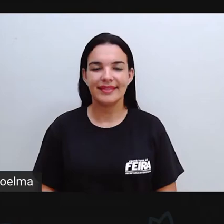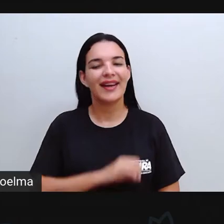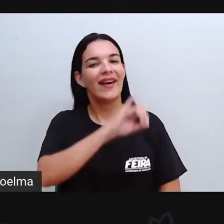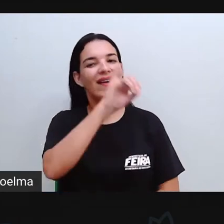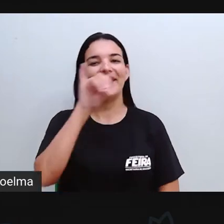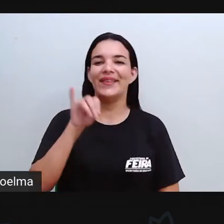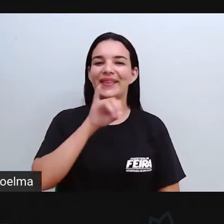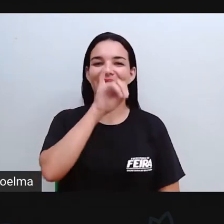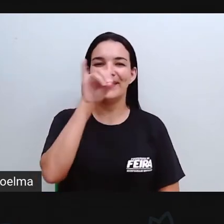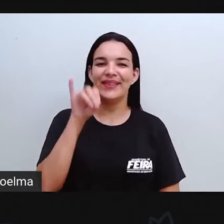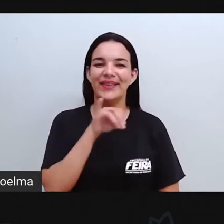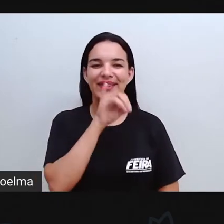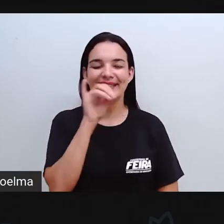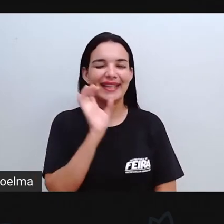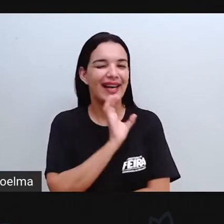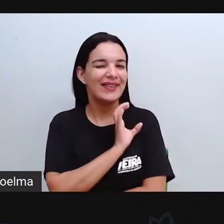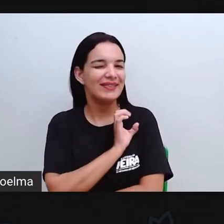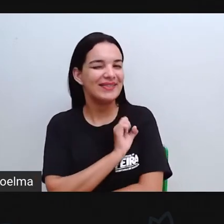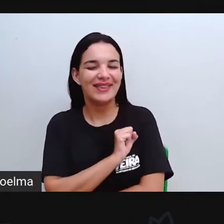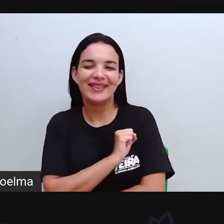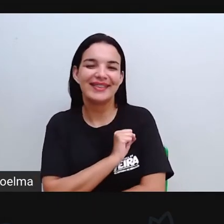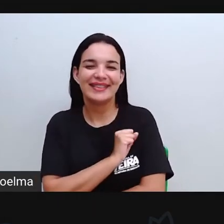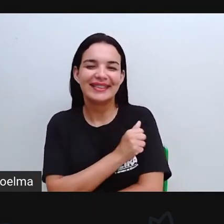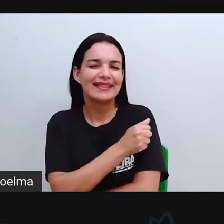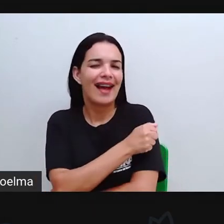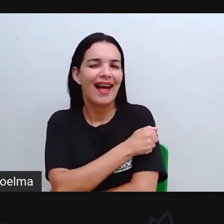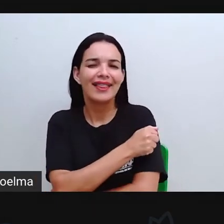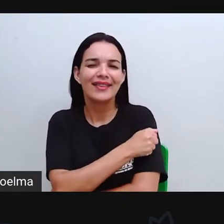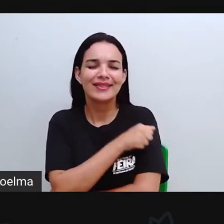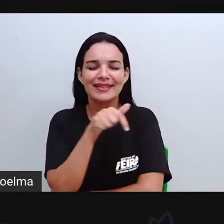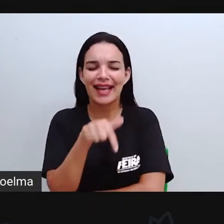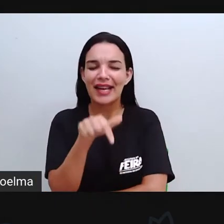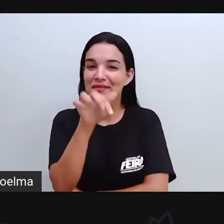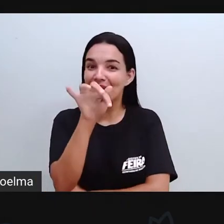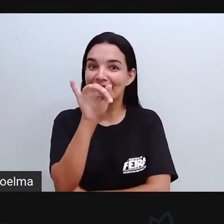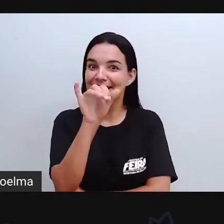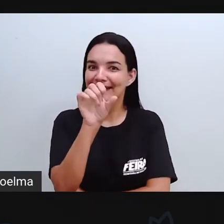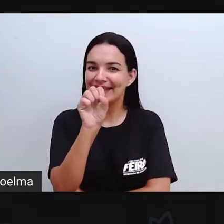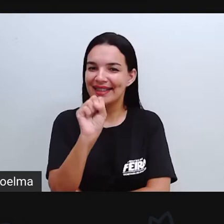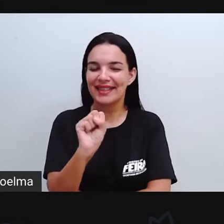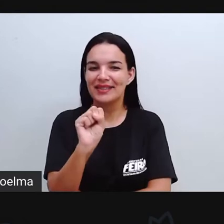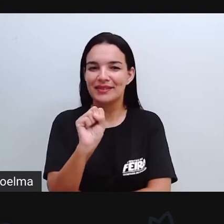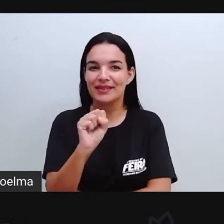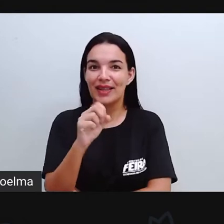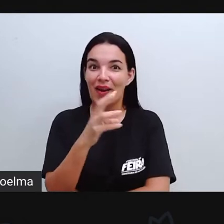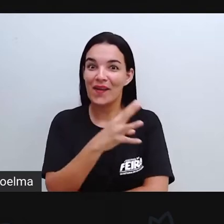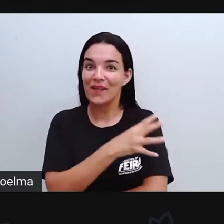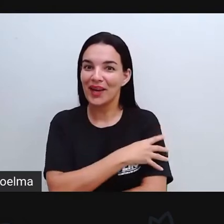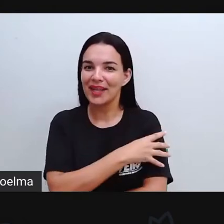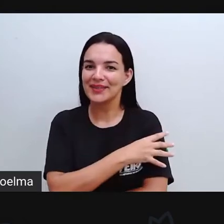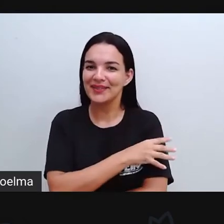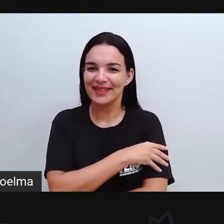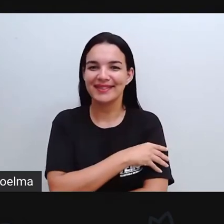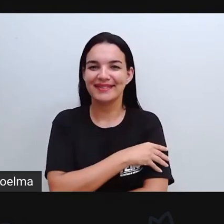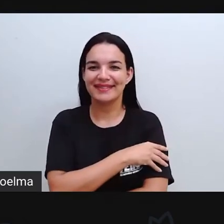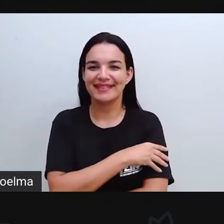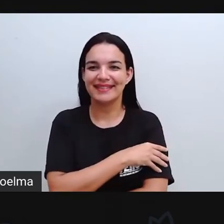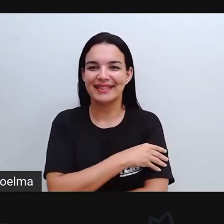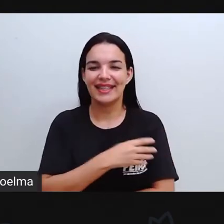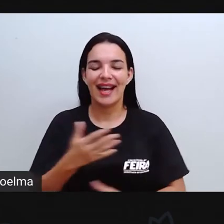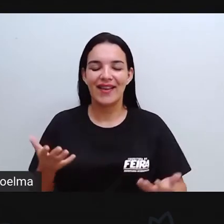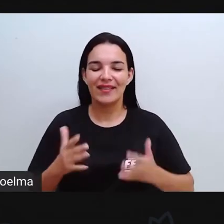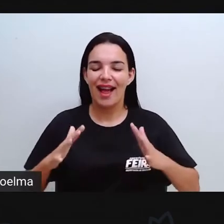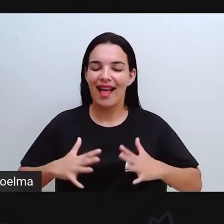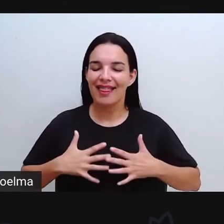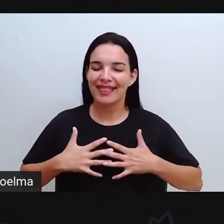Olá, amores, meus queridos e amados alunos da cidade de Feira de Santana, nossos quartos anos. É com